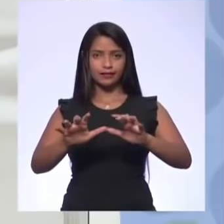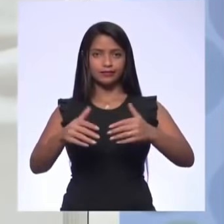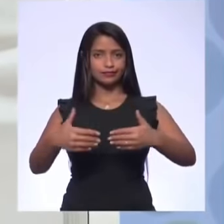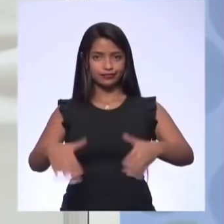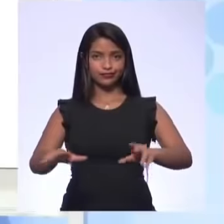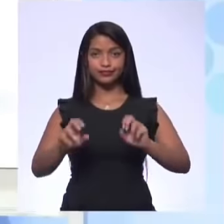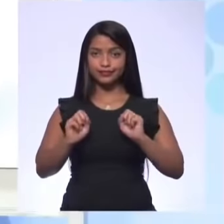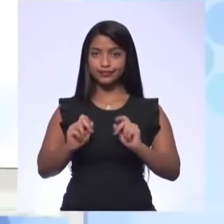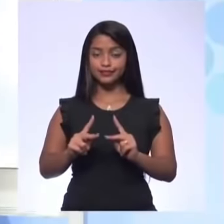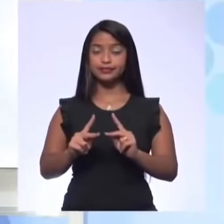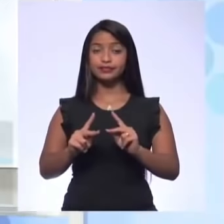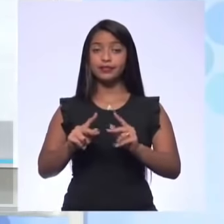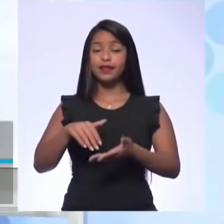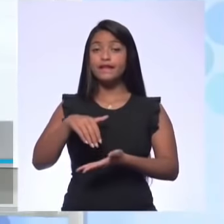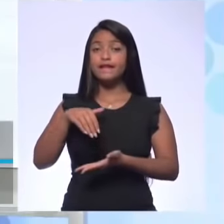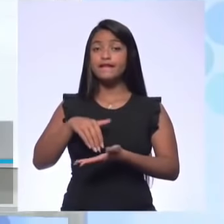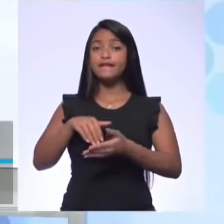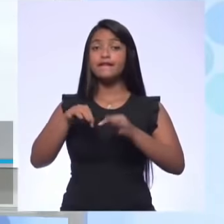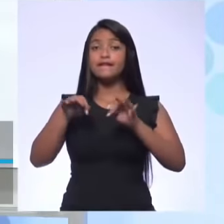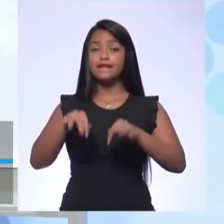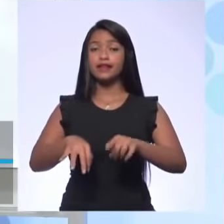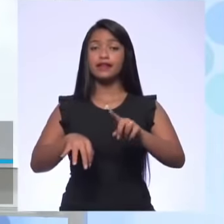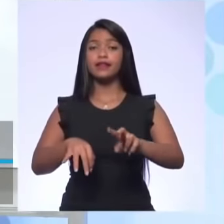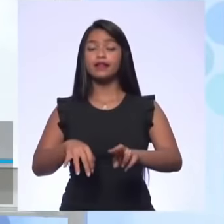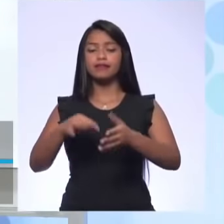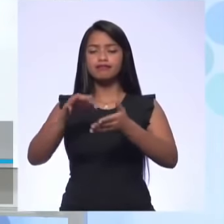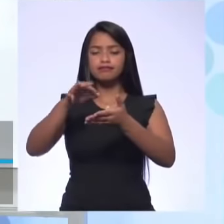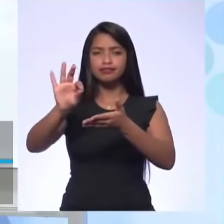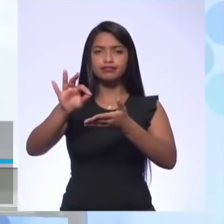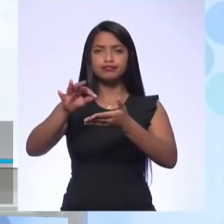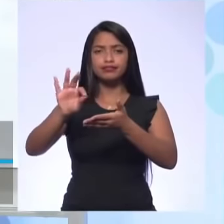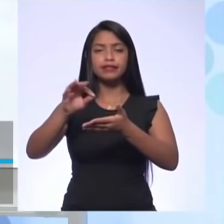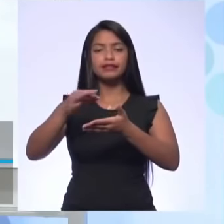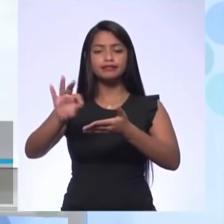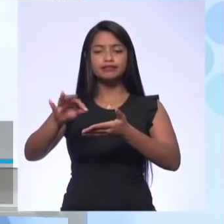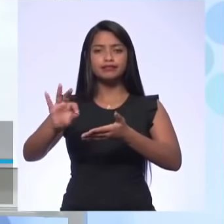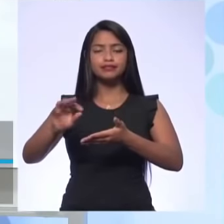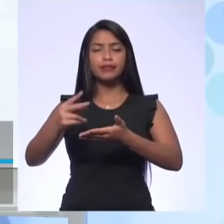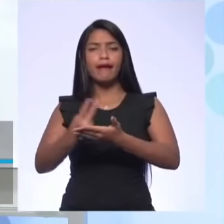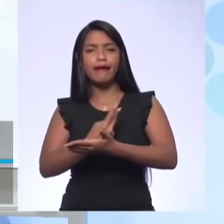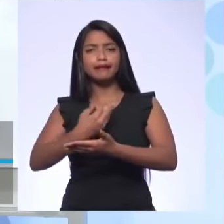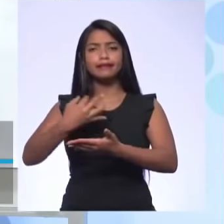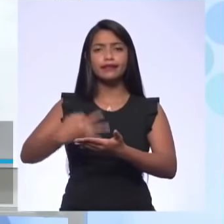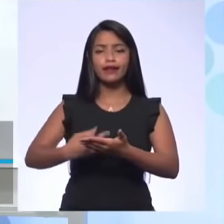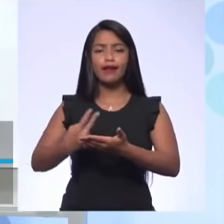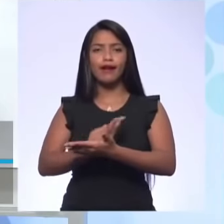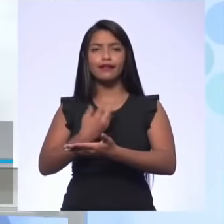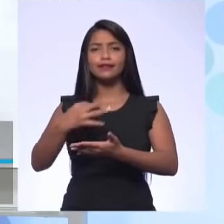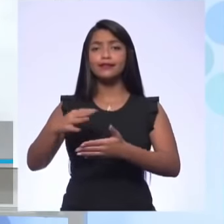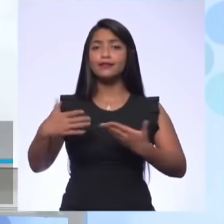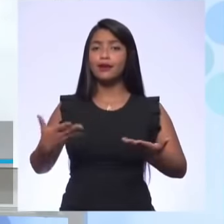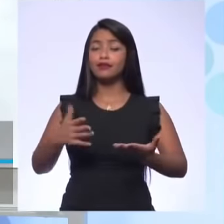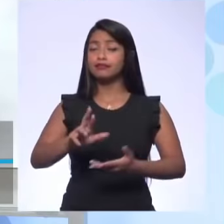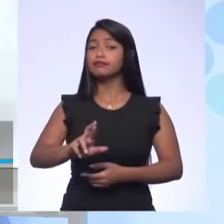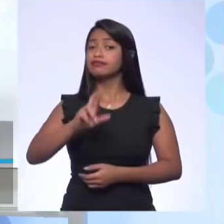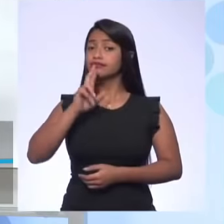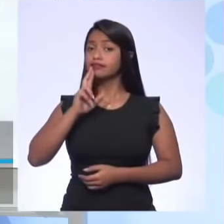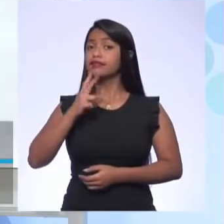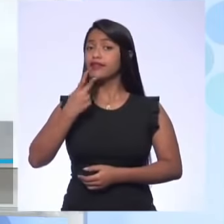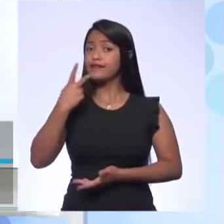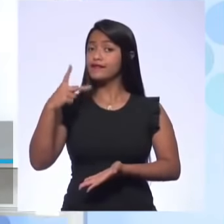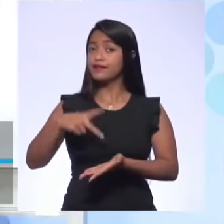No final, vá marcando quantas você acertou, né? Mas seja honesto, não vai mentir, não. No final, eu vou perguntar